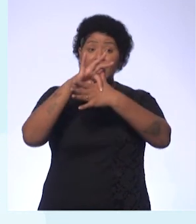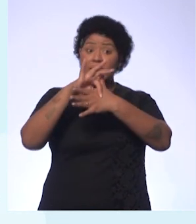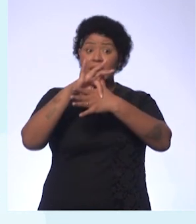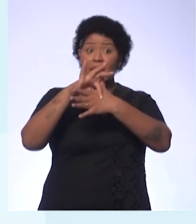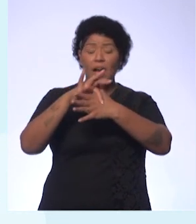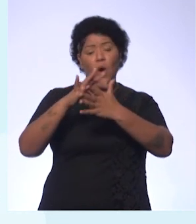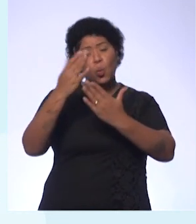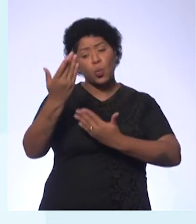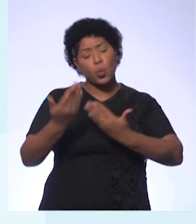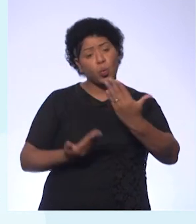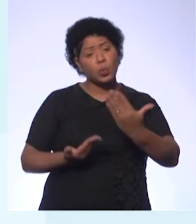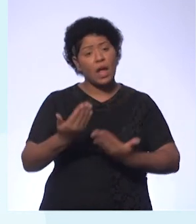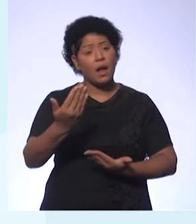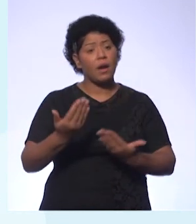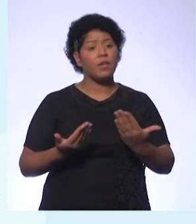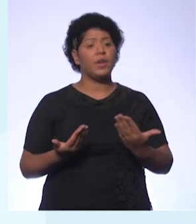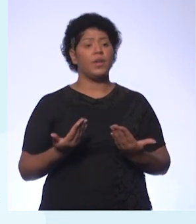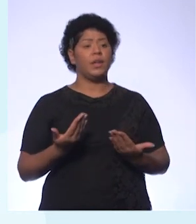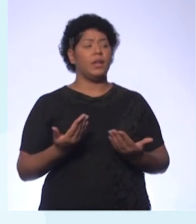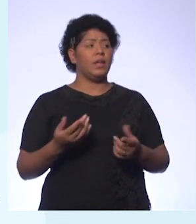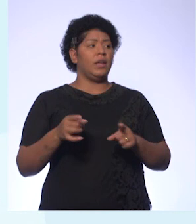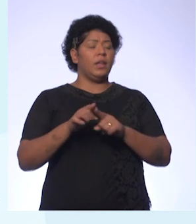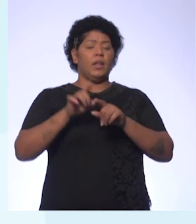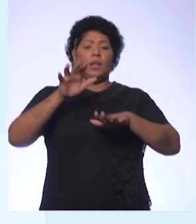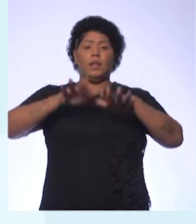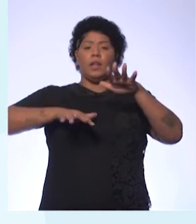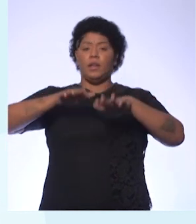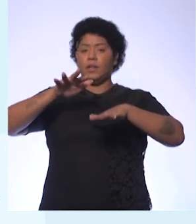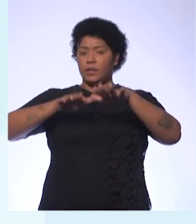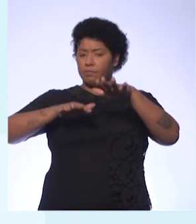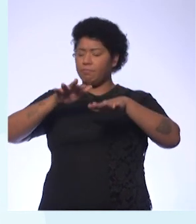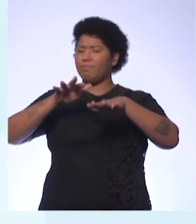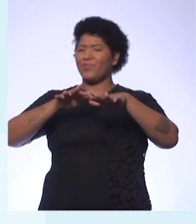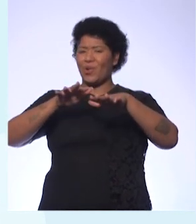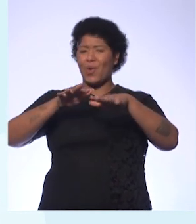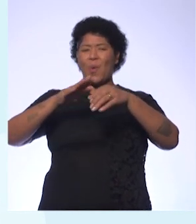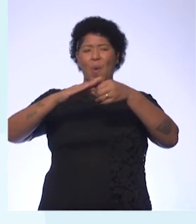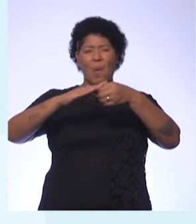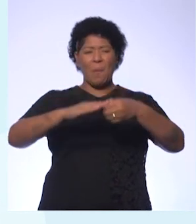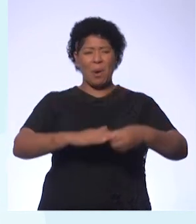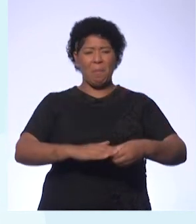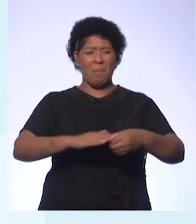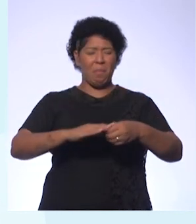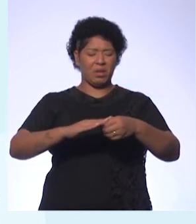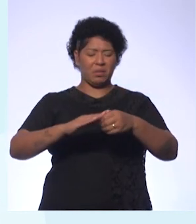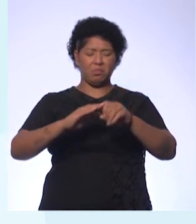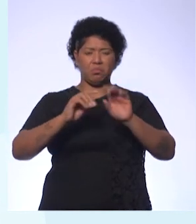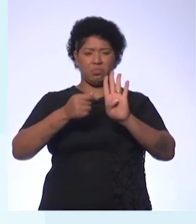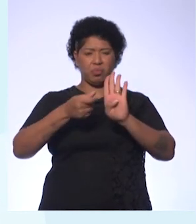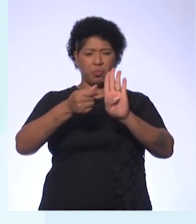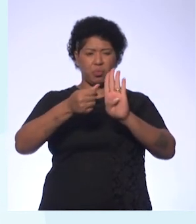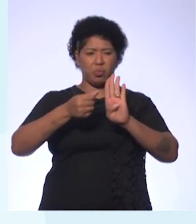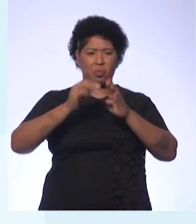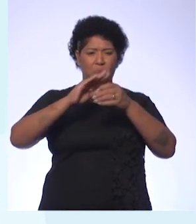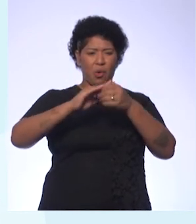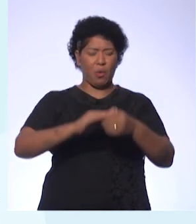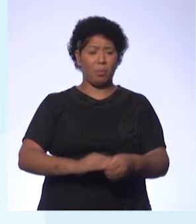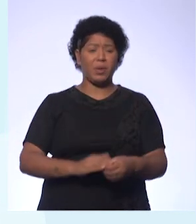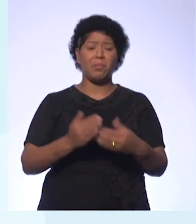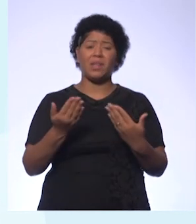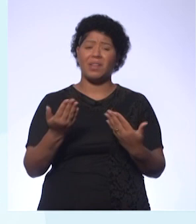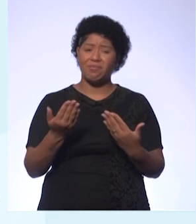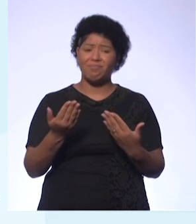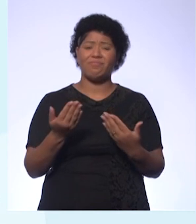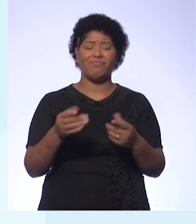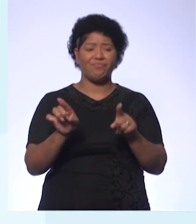ele é um movimento que também foi reprimido pelos parlamentares burgueses, mas é algo que foi um estopim. A